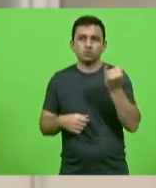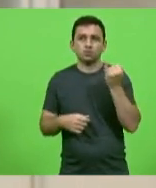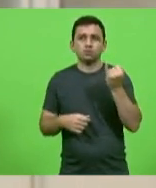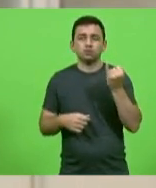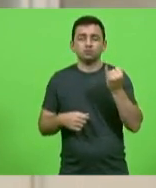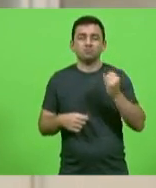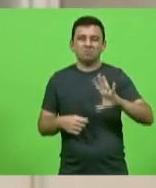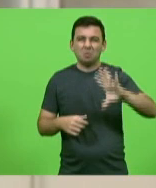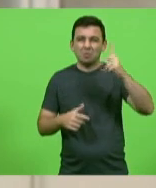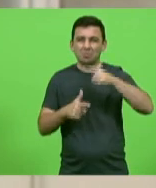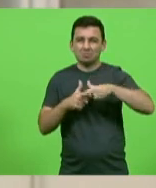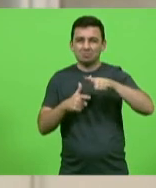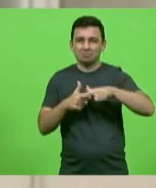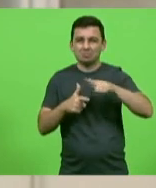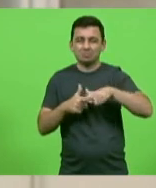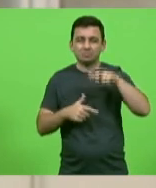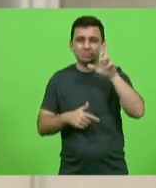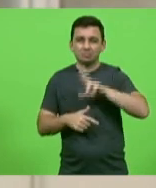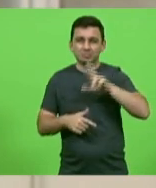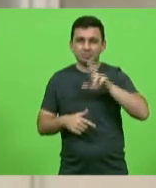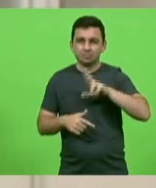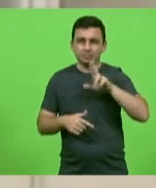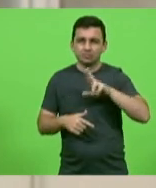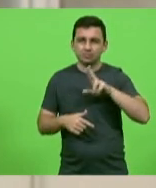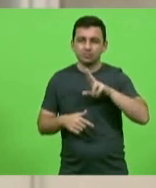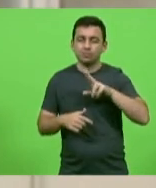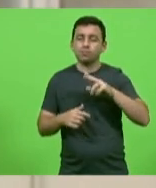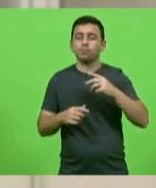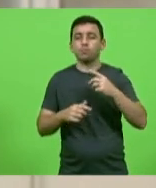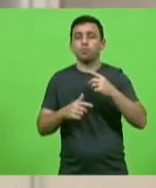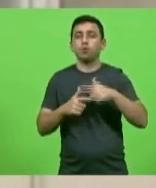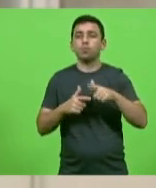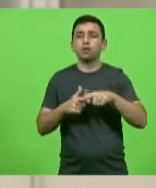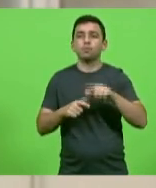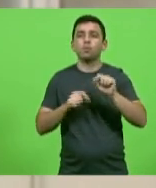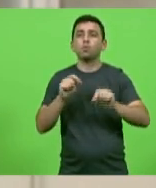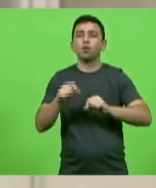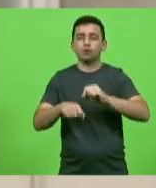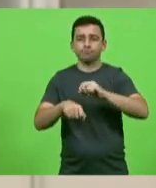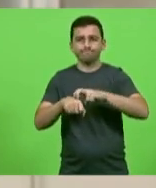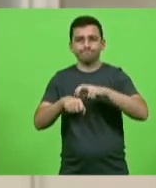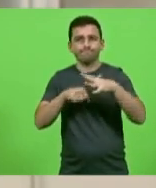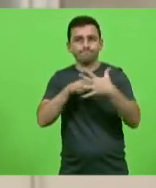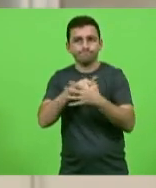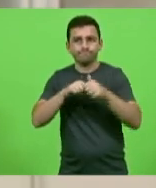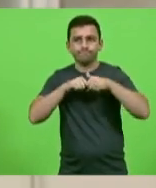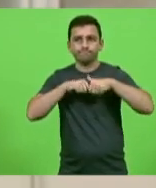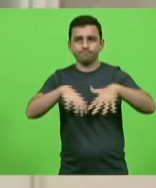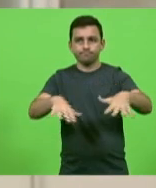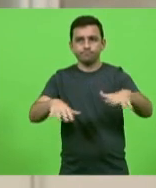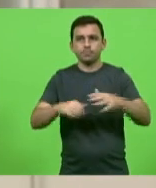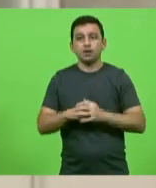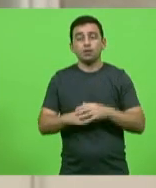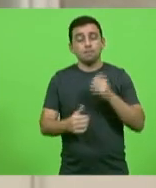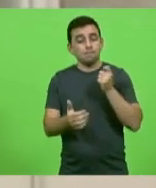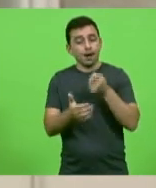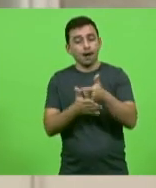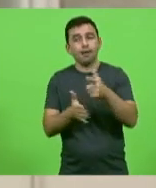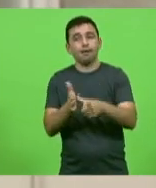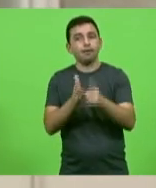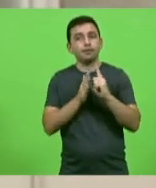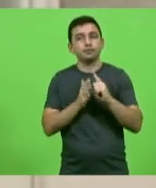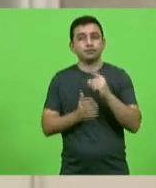situação de urgência resultante da pandemia da corrida 19 mediante o pagamento antecipado